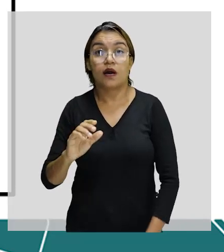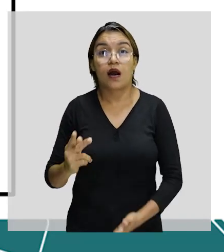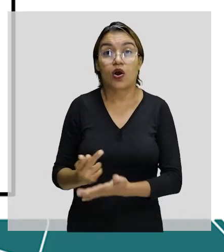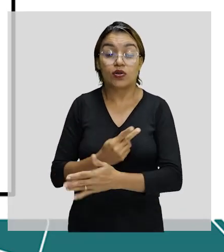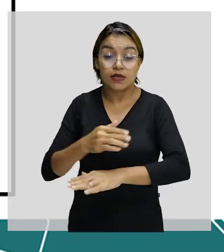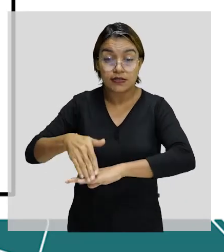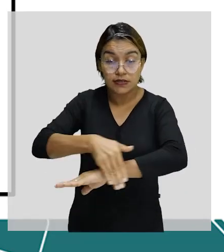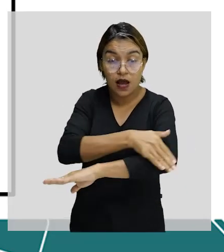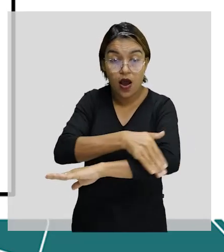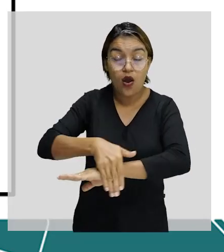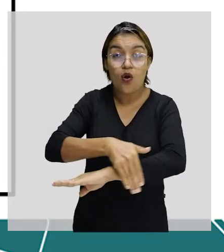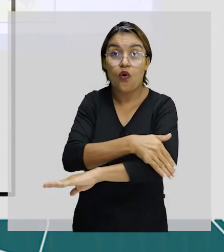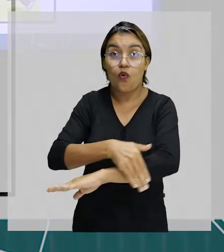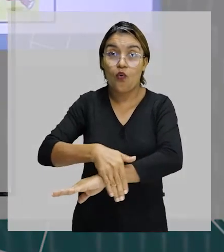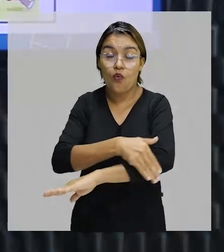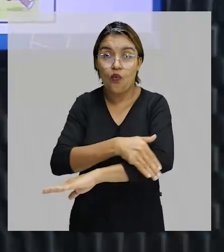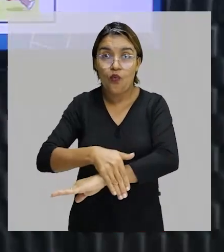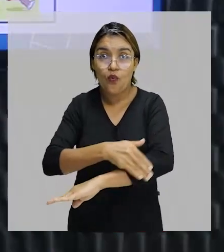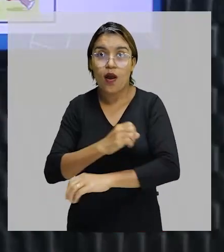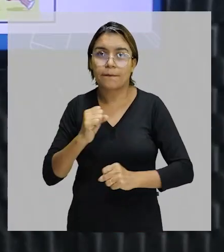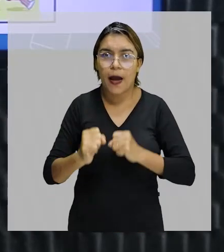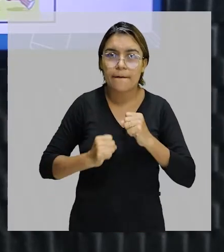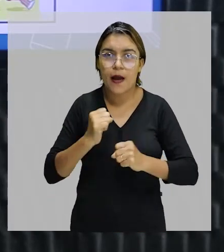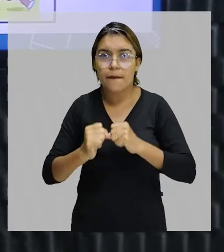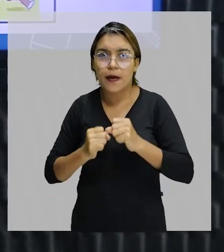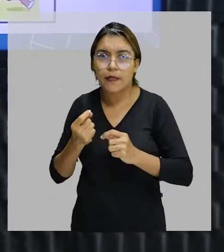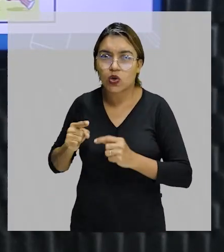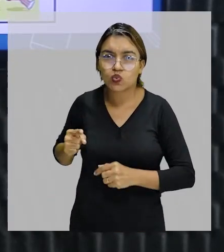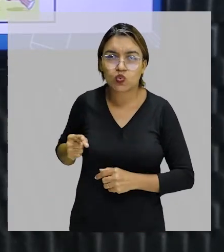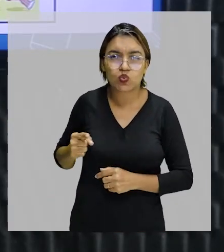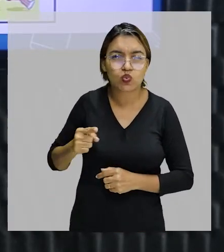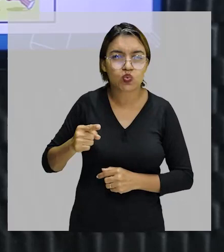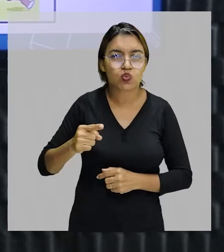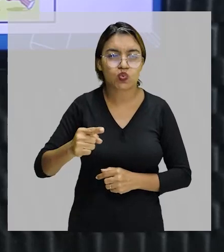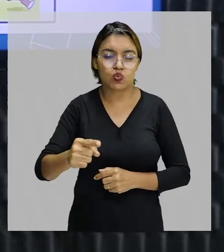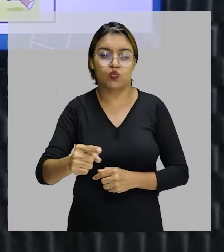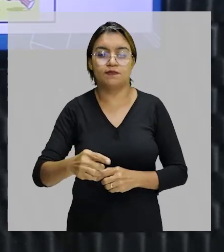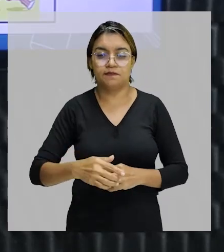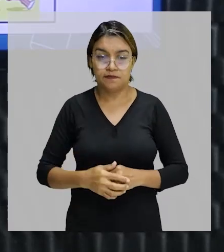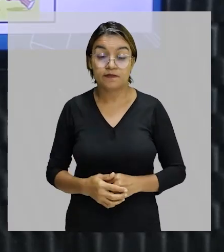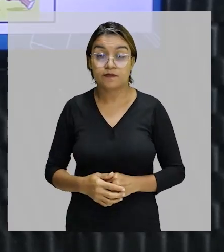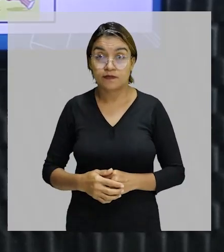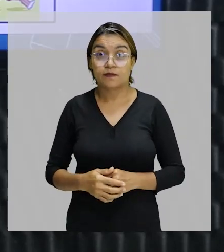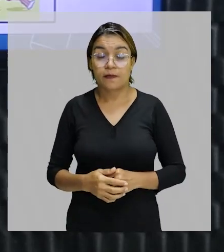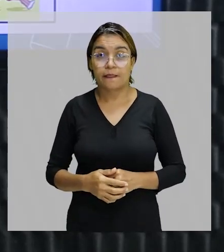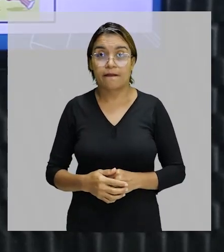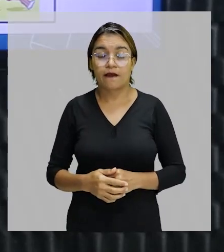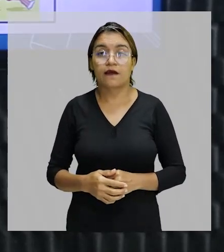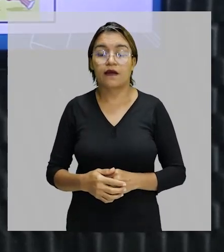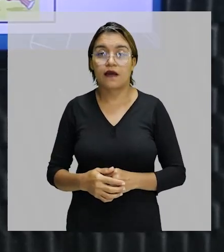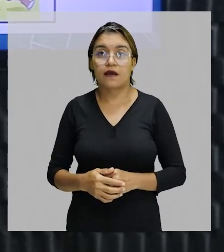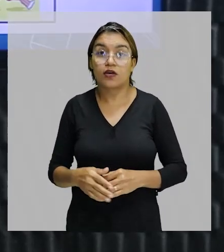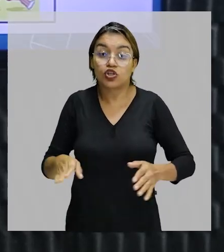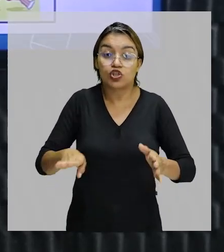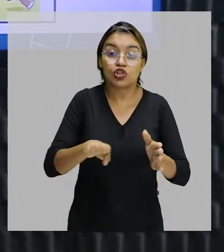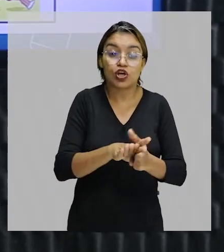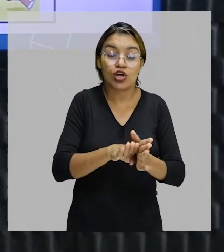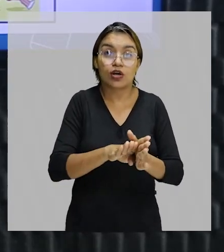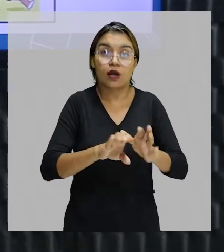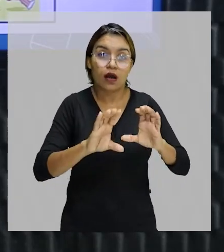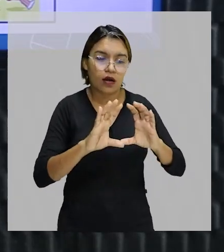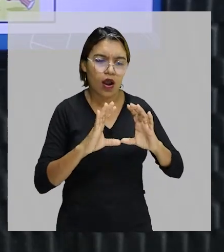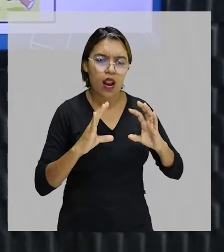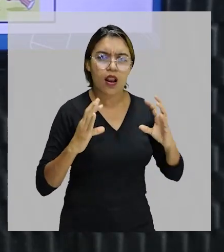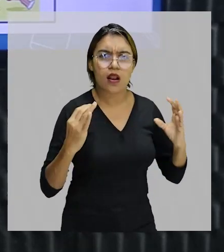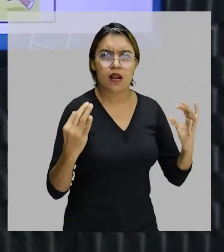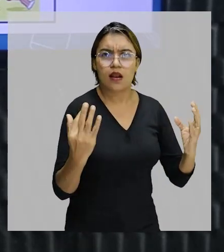Os atletas percorrem uma distância de 42 km, 195 metros, e finalizam no estádio, lá onde